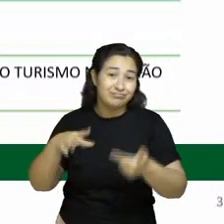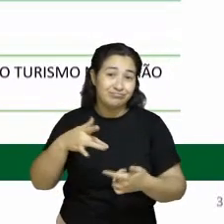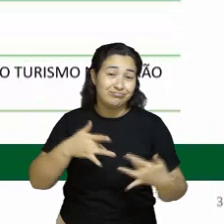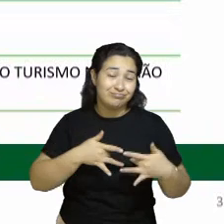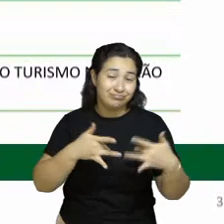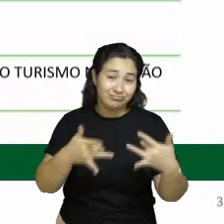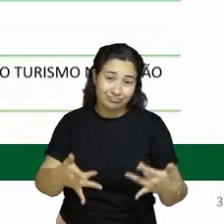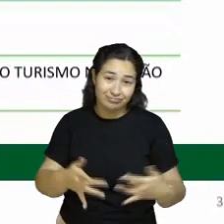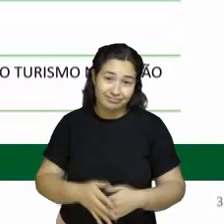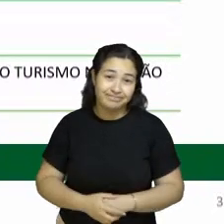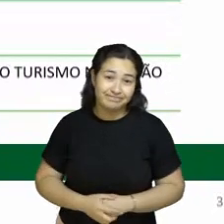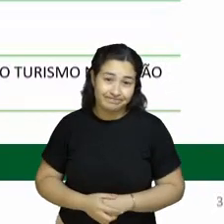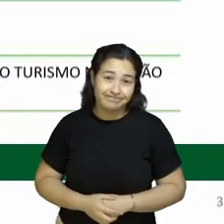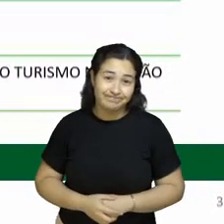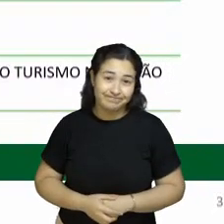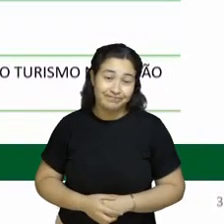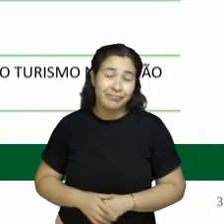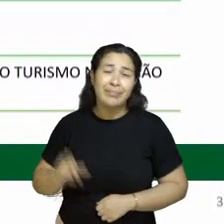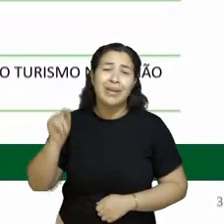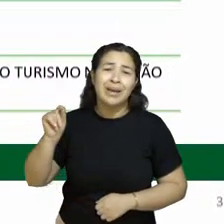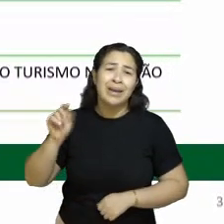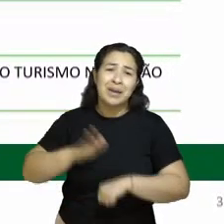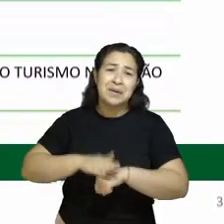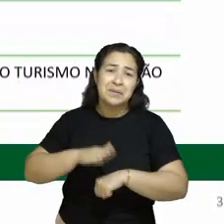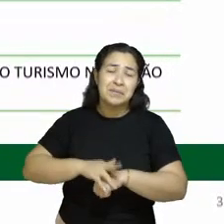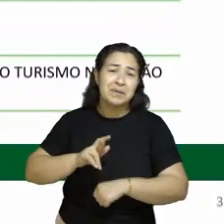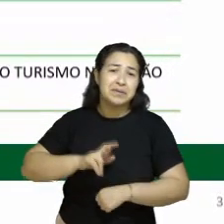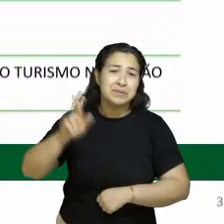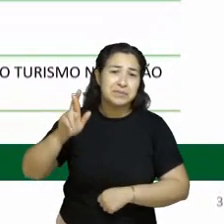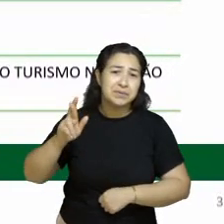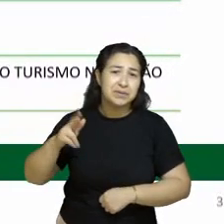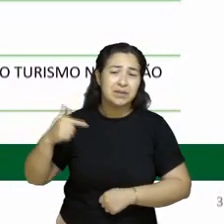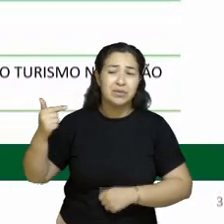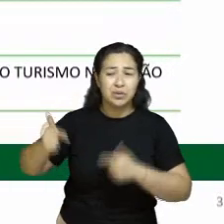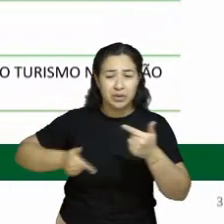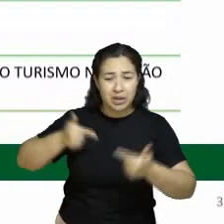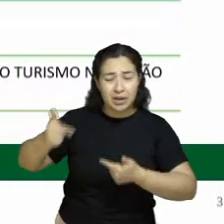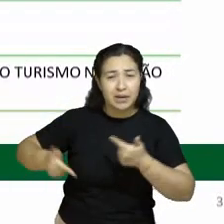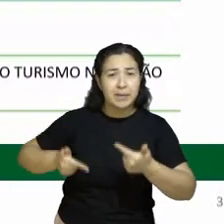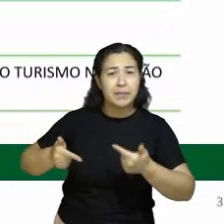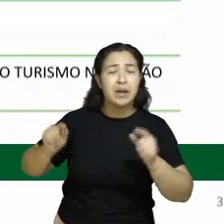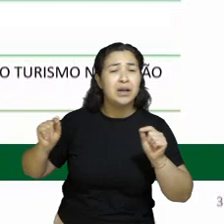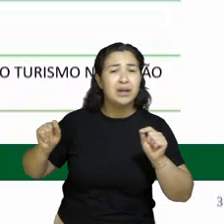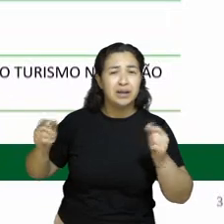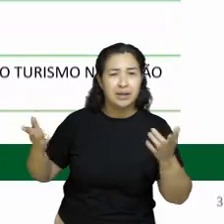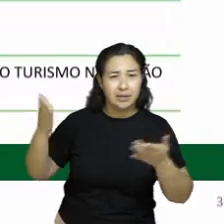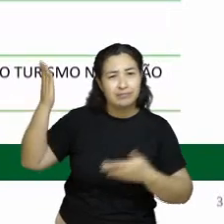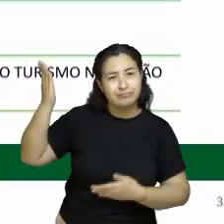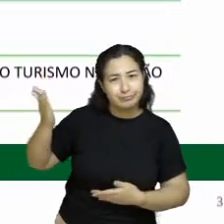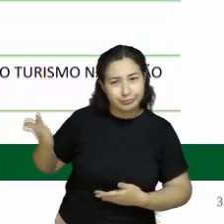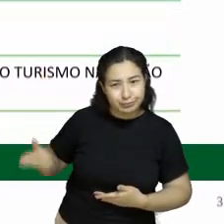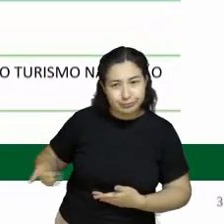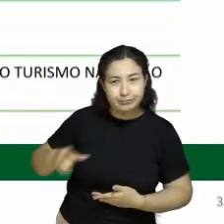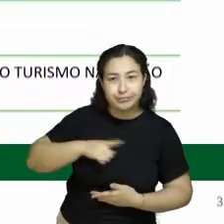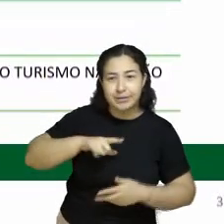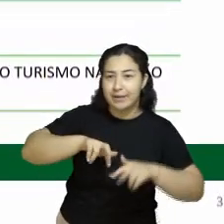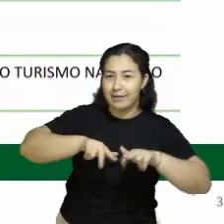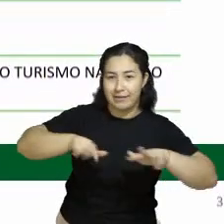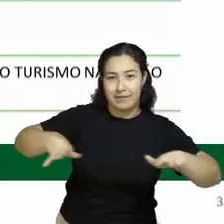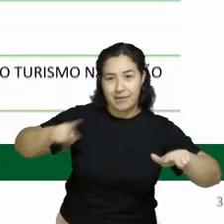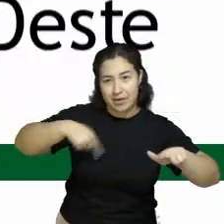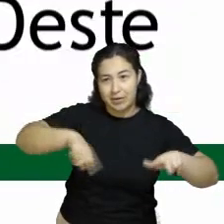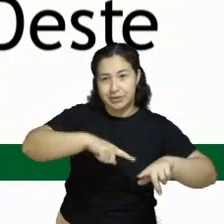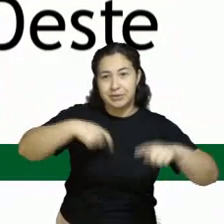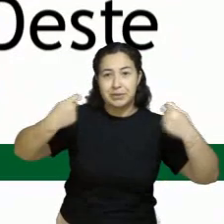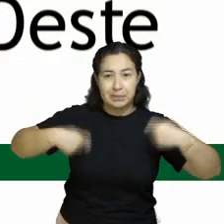que operacionaliza esse trabalho ao longo do prazo? E aí tem várias outras reivindicações que também depois a gente